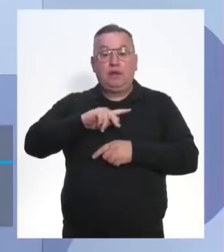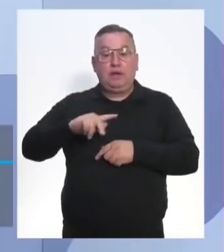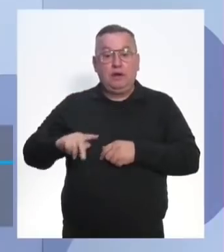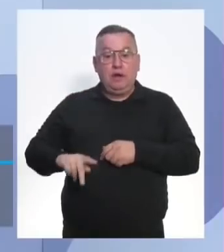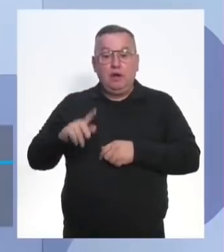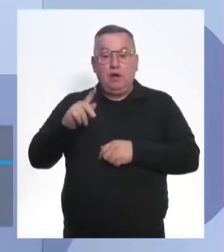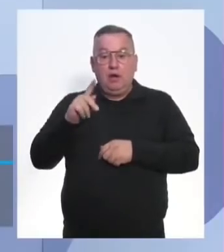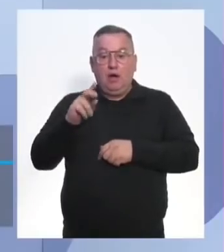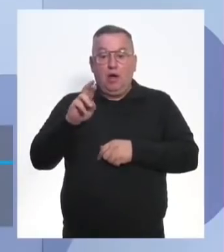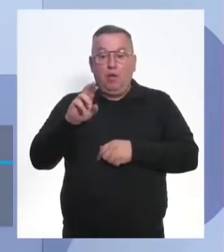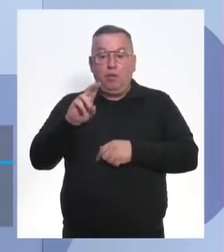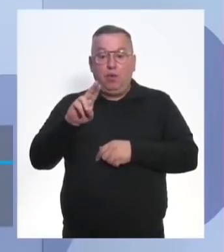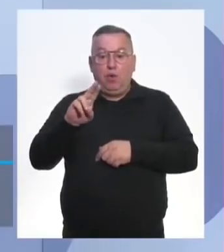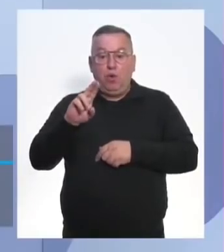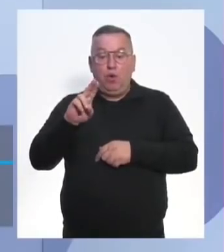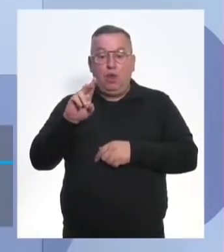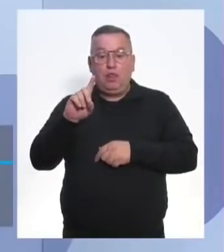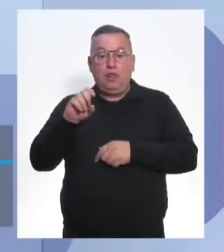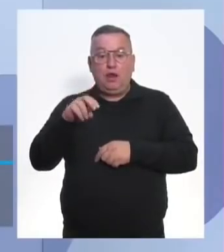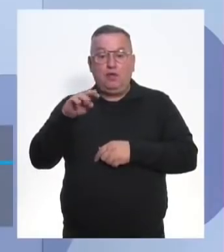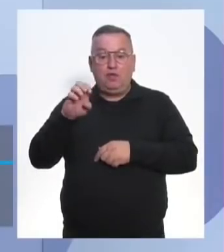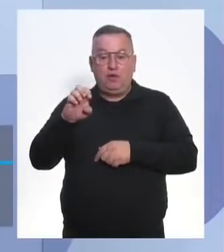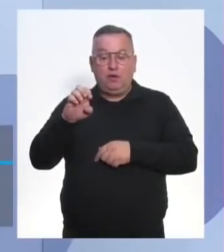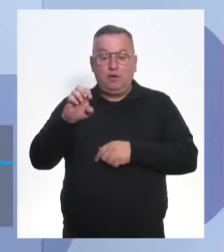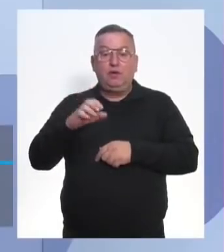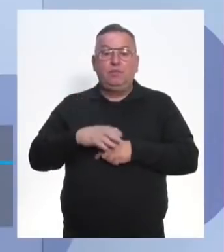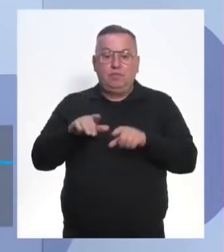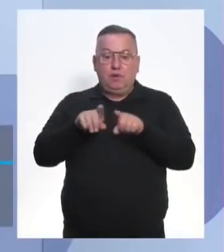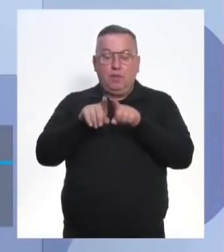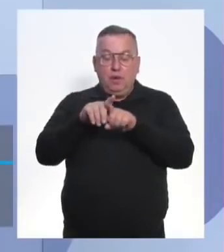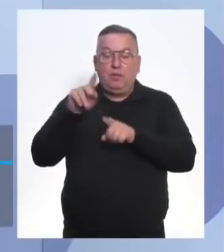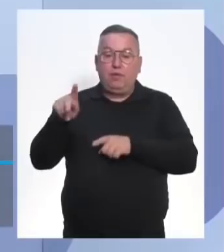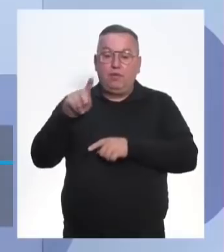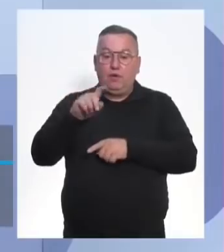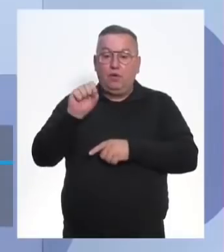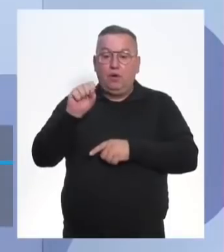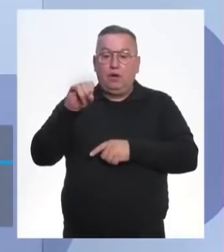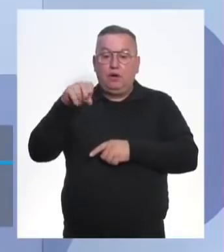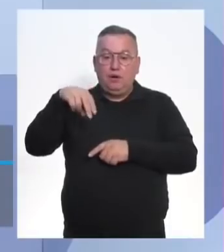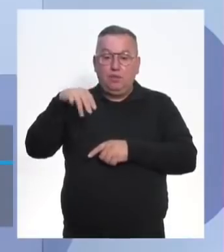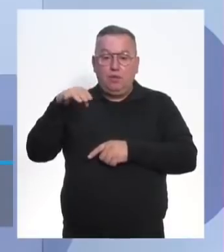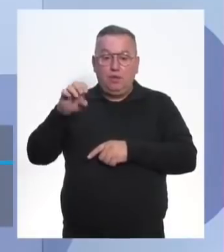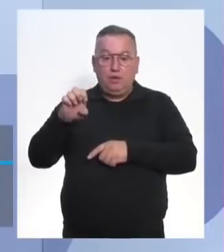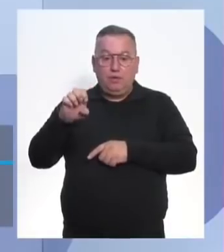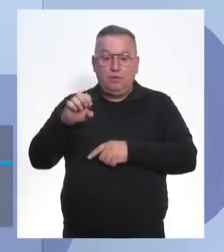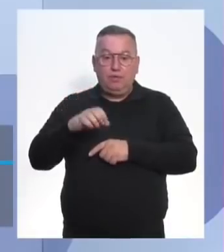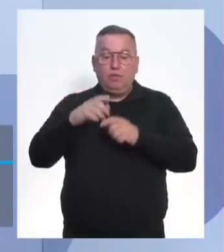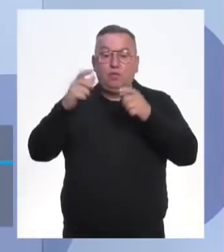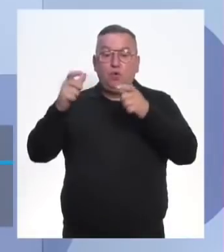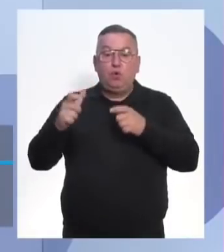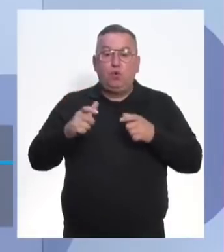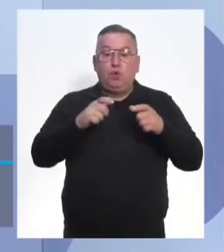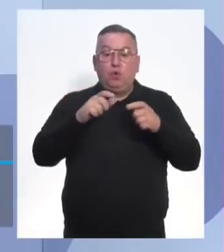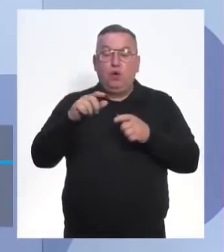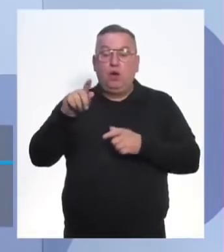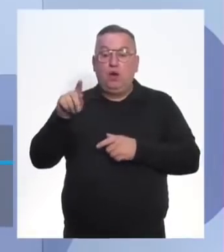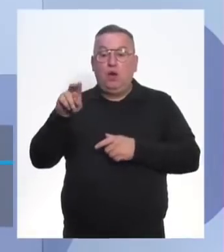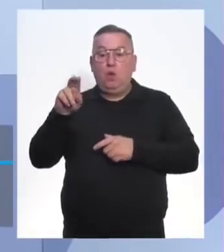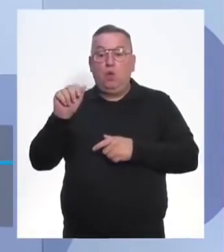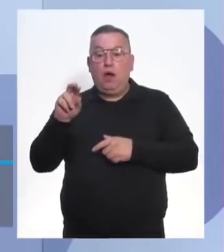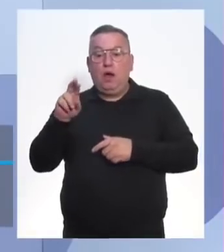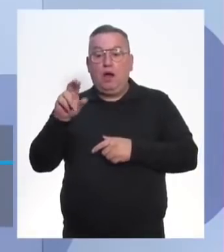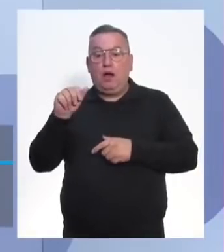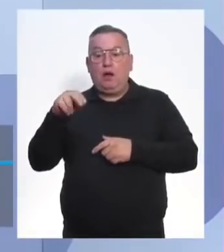Prudente, Escola Alberto Santos Dumont, a professora Simone Regina. Região de